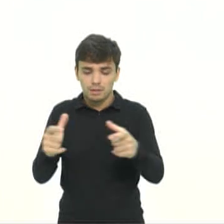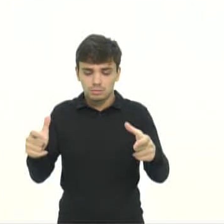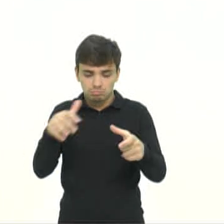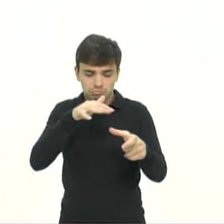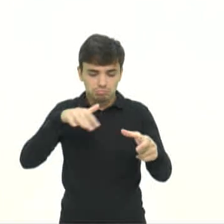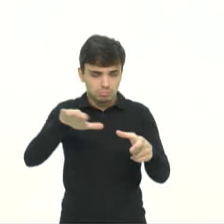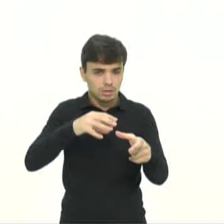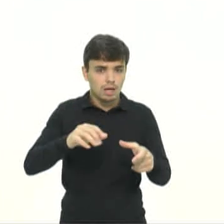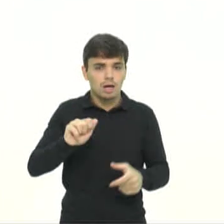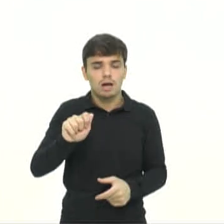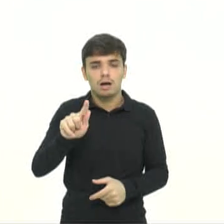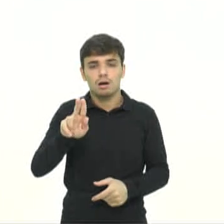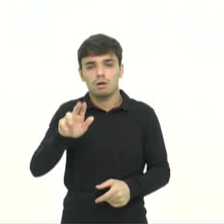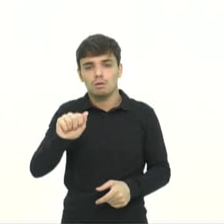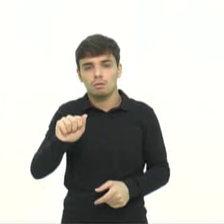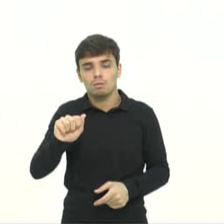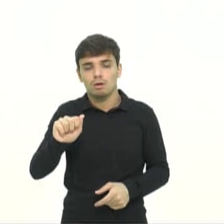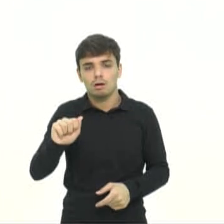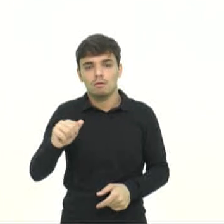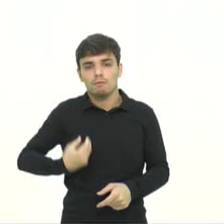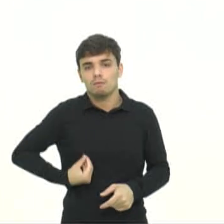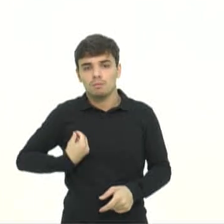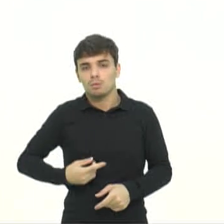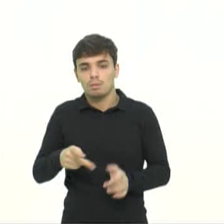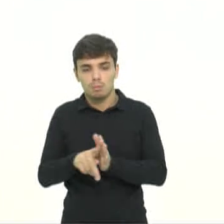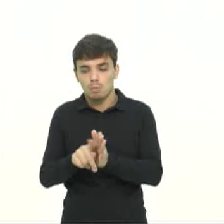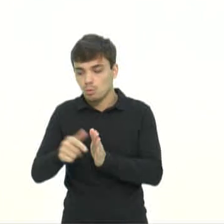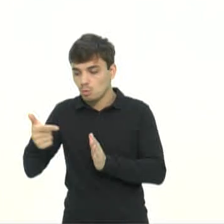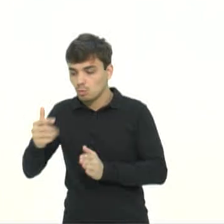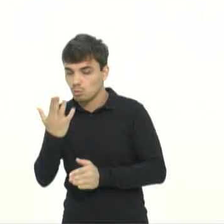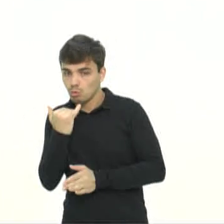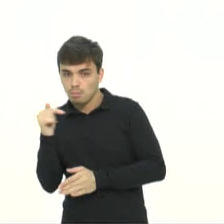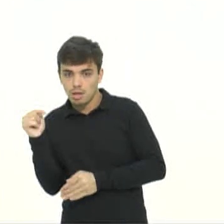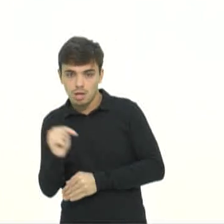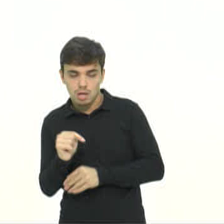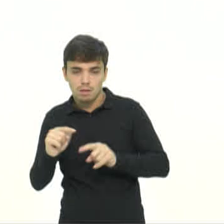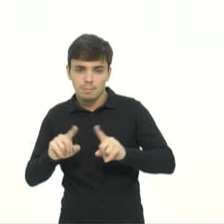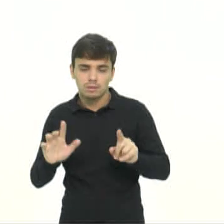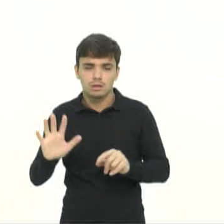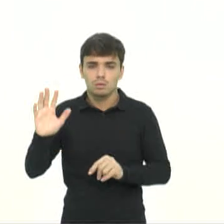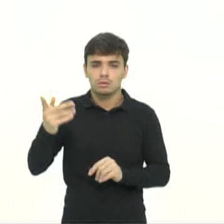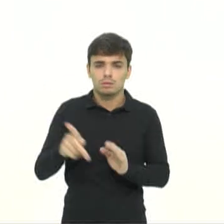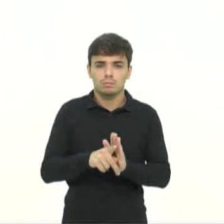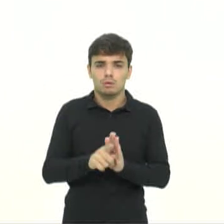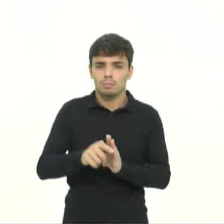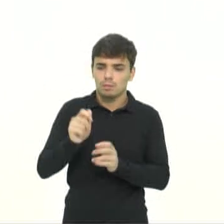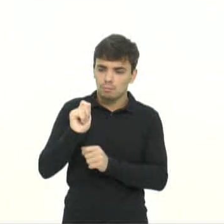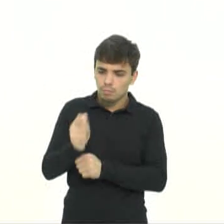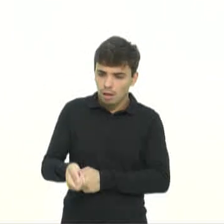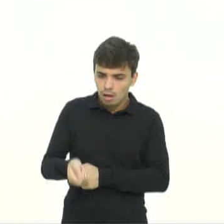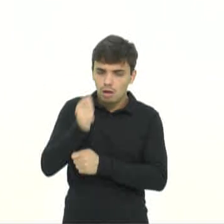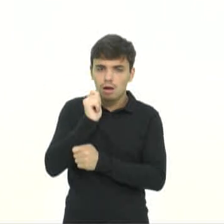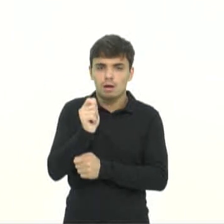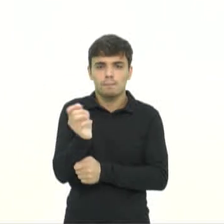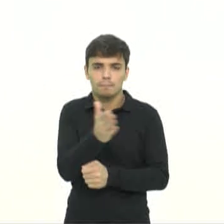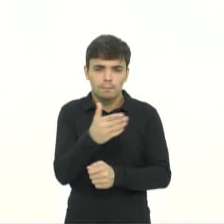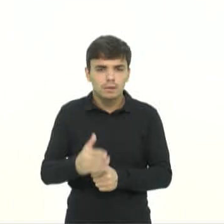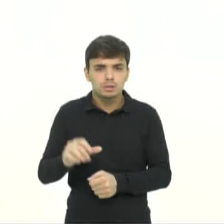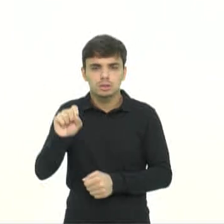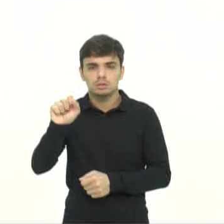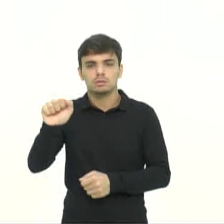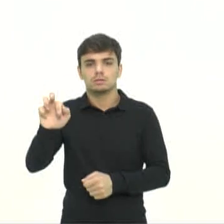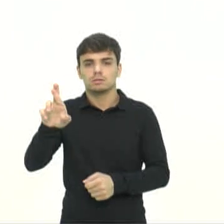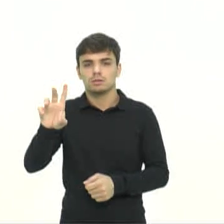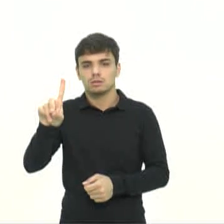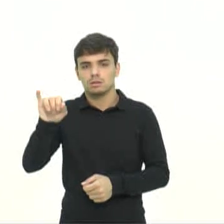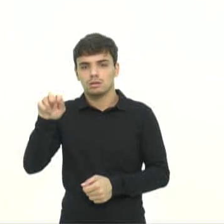águas-vivas não são alimentos para outros organismos. No mesmo período, ocorre sobrepesca das populações de sardinha. Como consequência